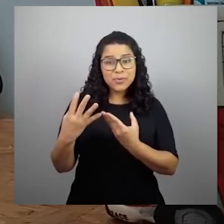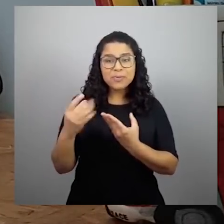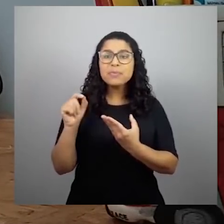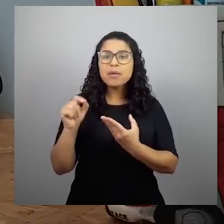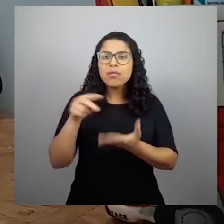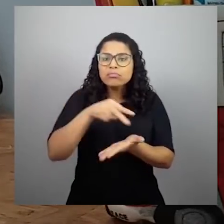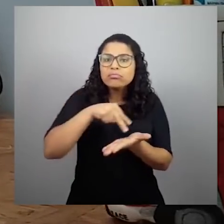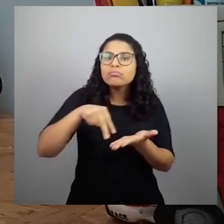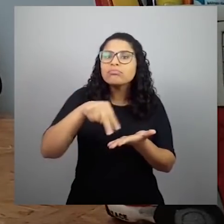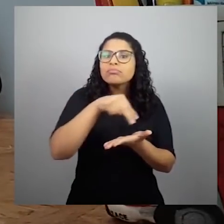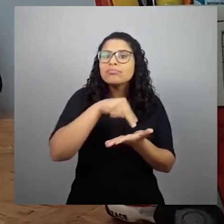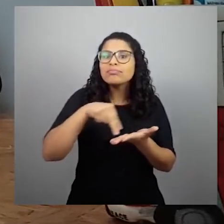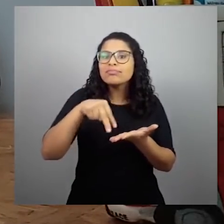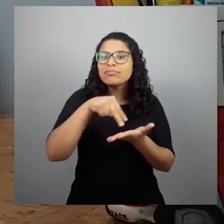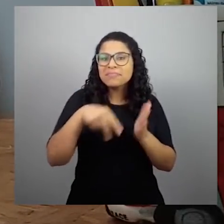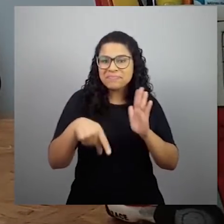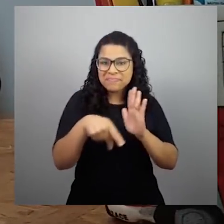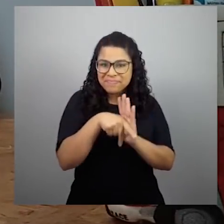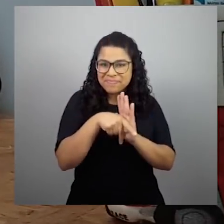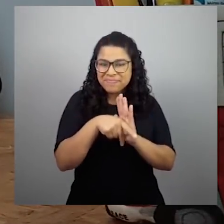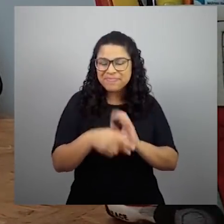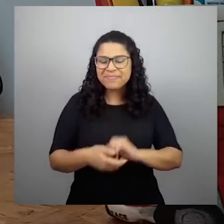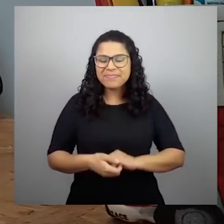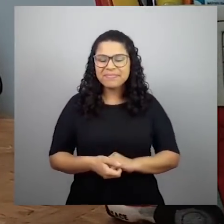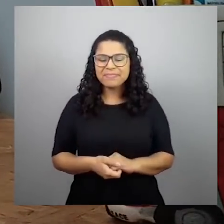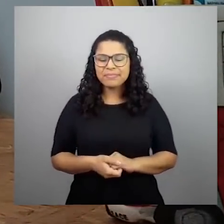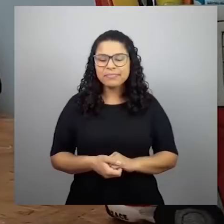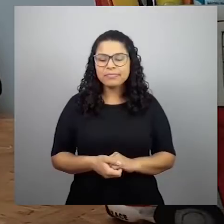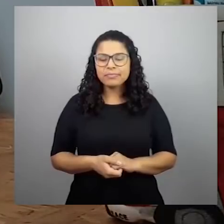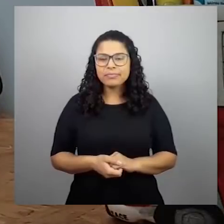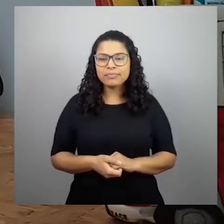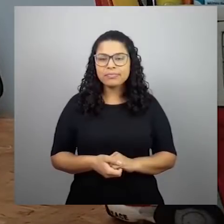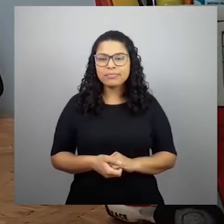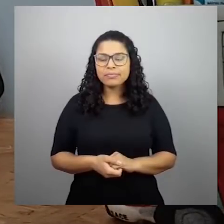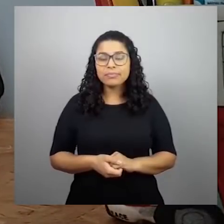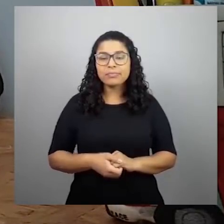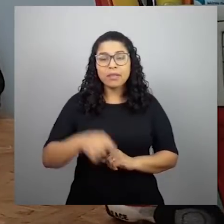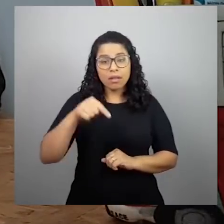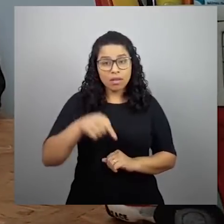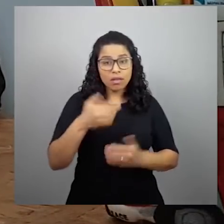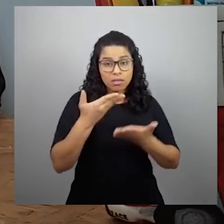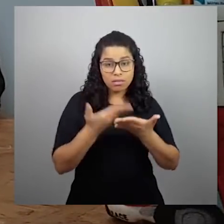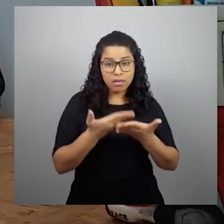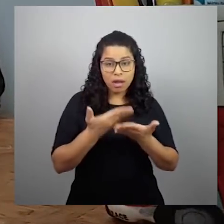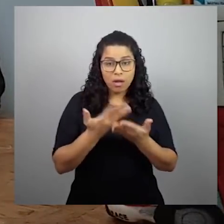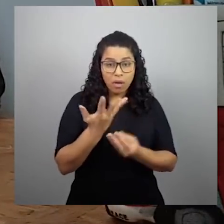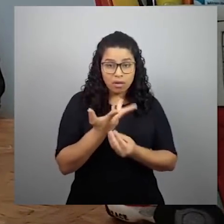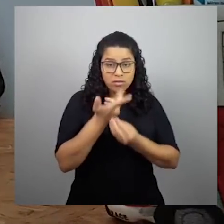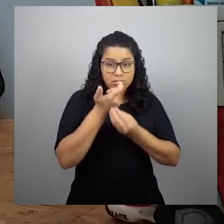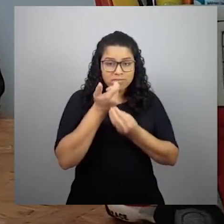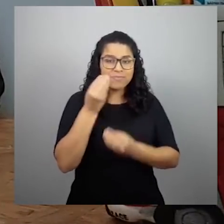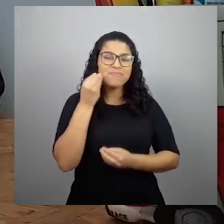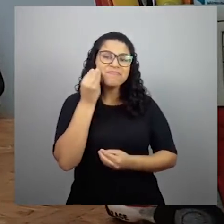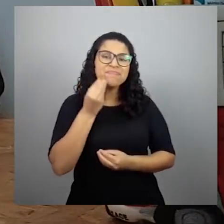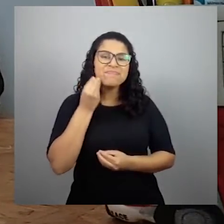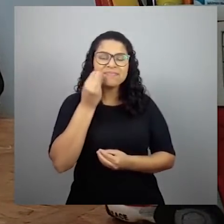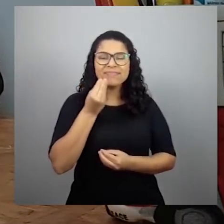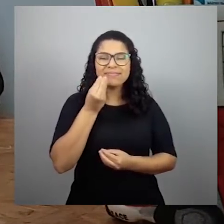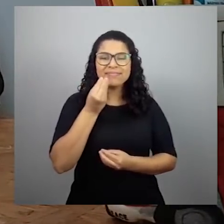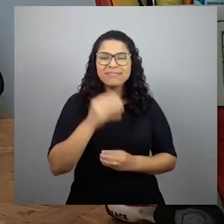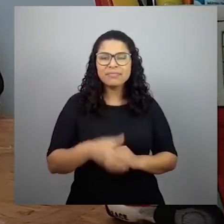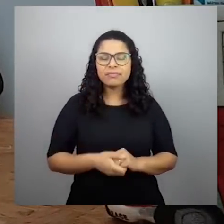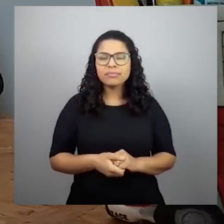foi? Olha, aqui no nosso encontro da Arte como Experiência, a gente